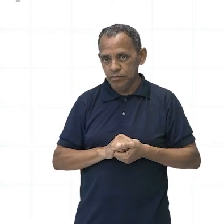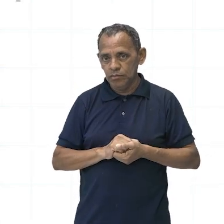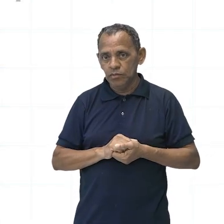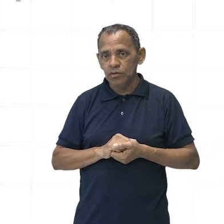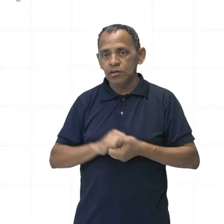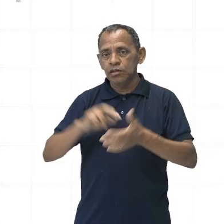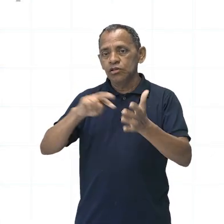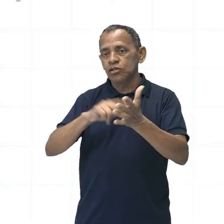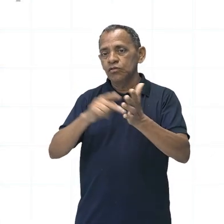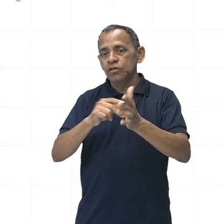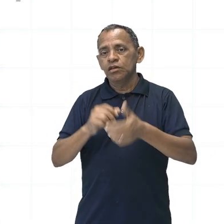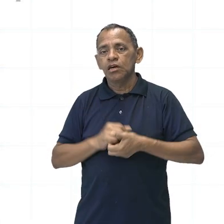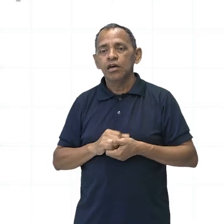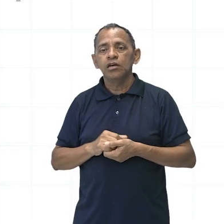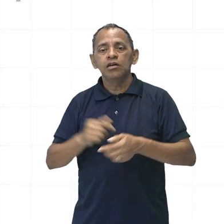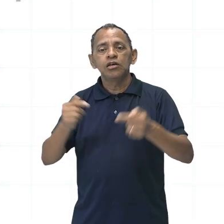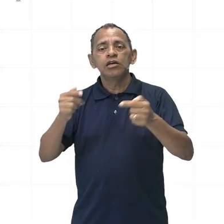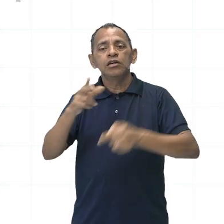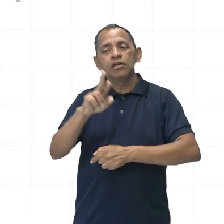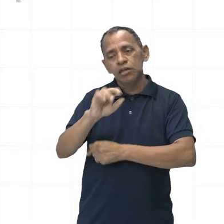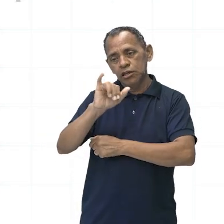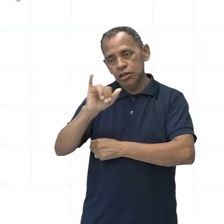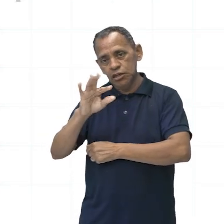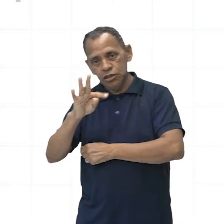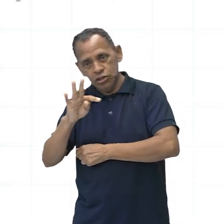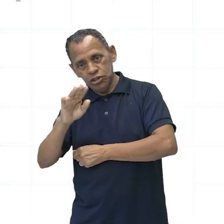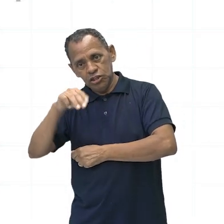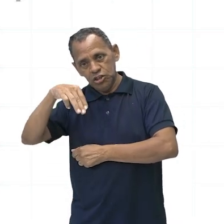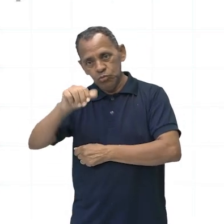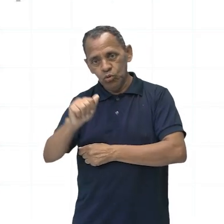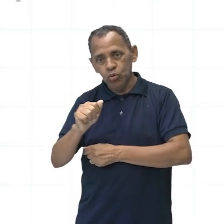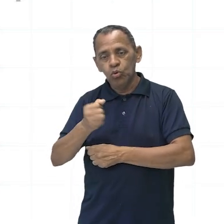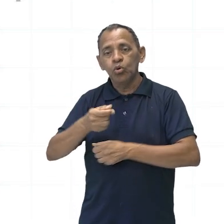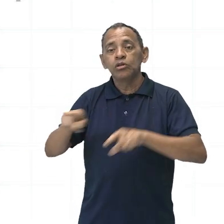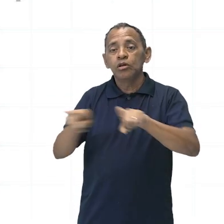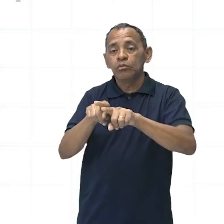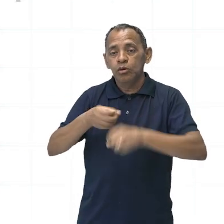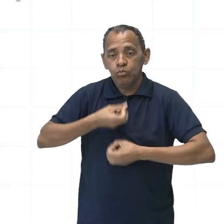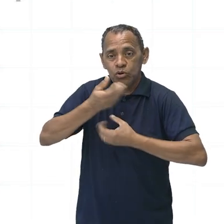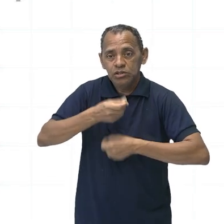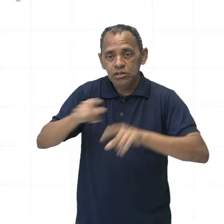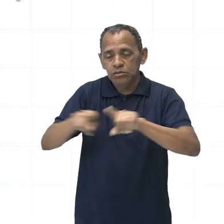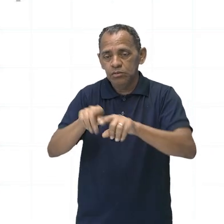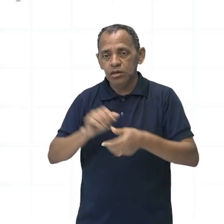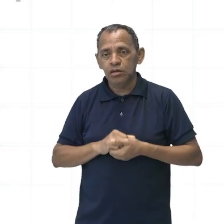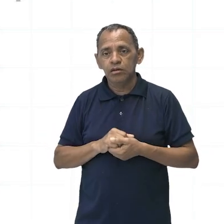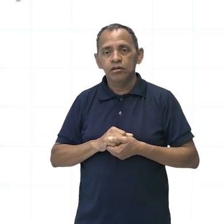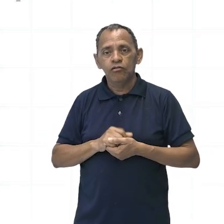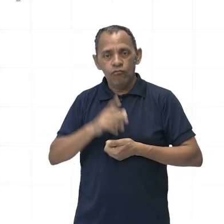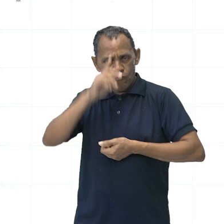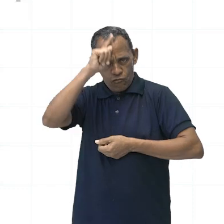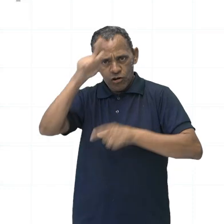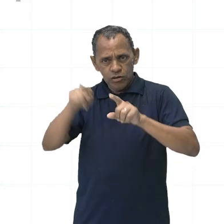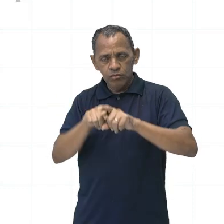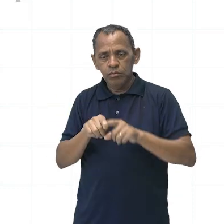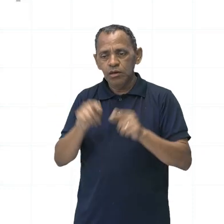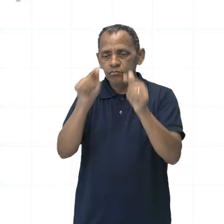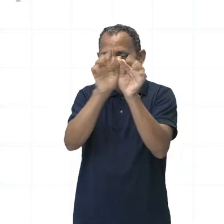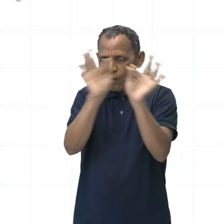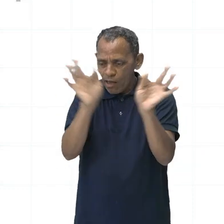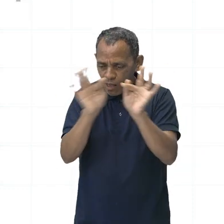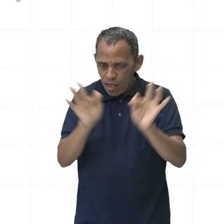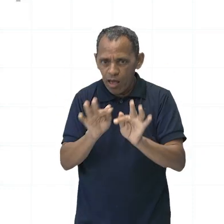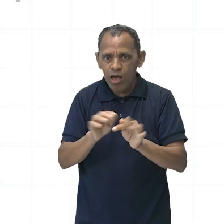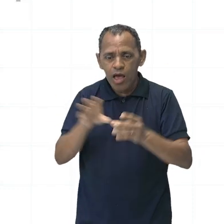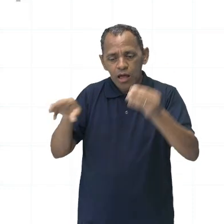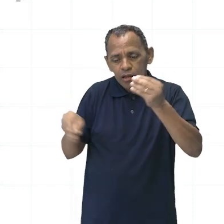significa ritmo e poesia, ou seja, é uma mistura de ritmos intensos com rimas poéticas,